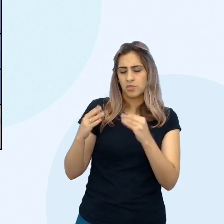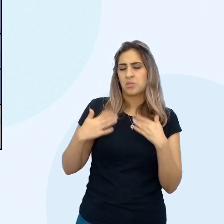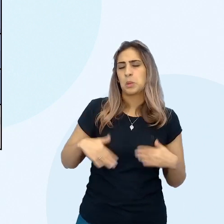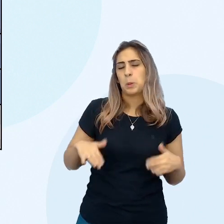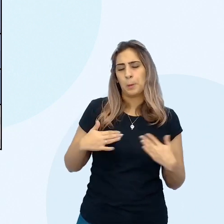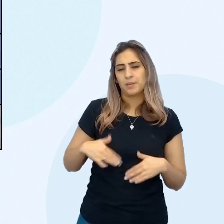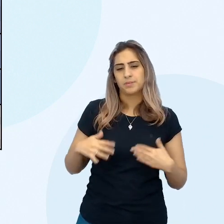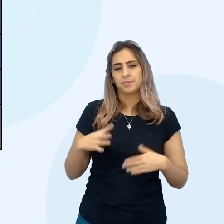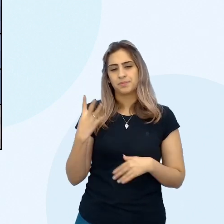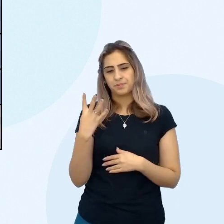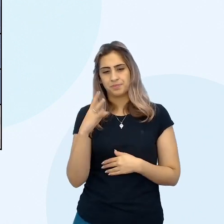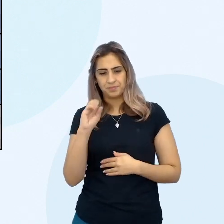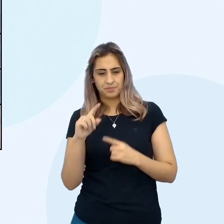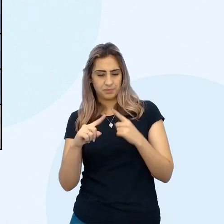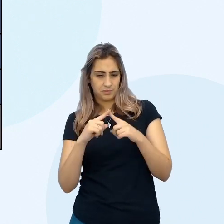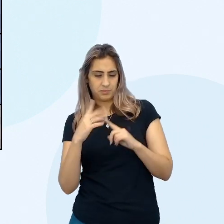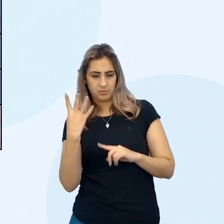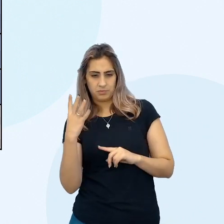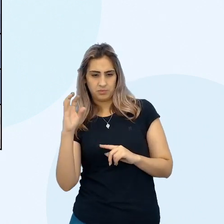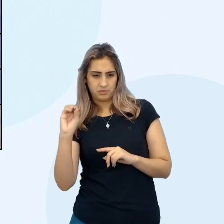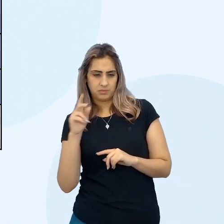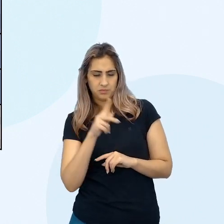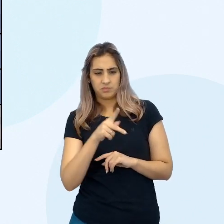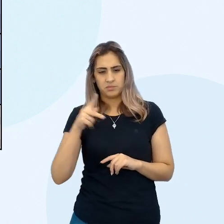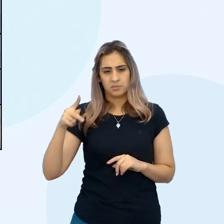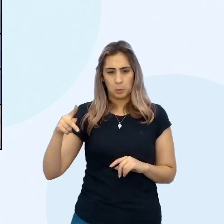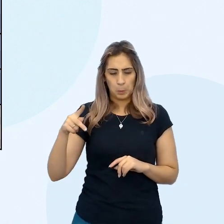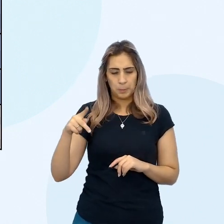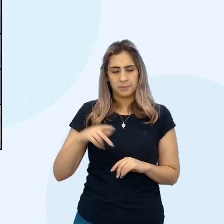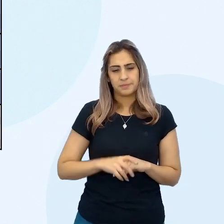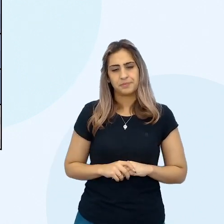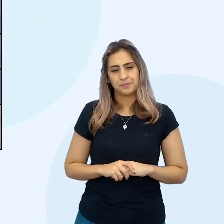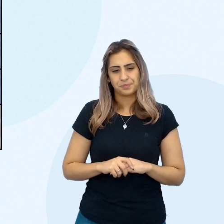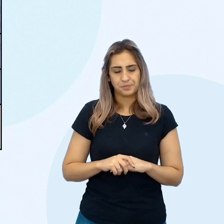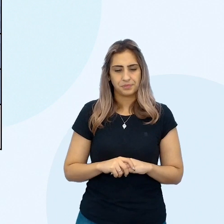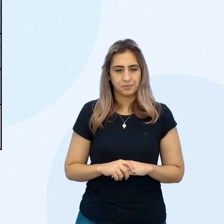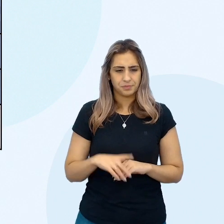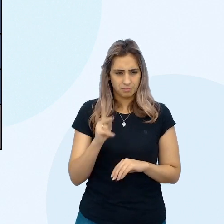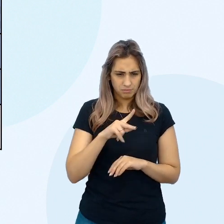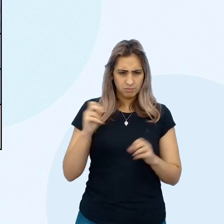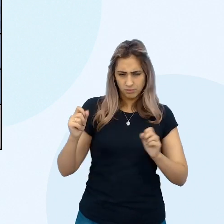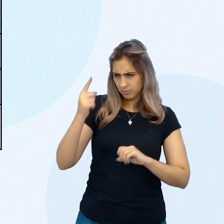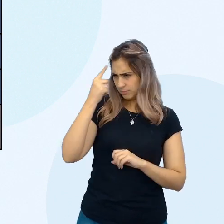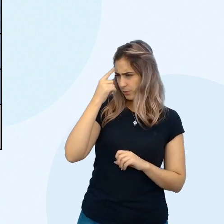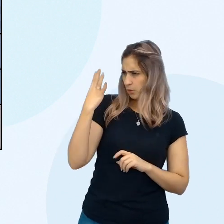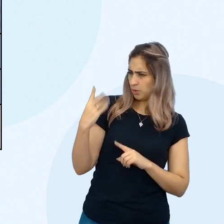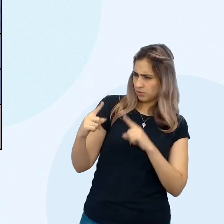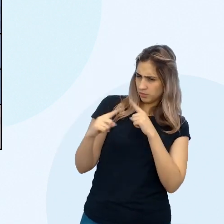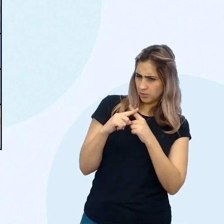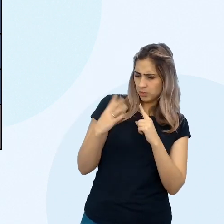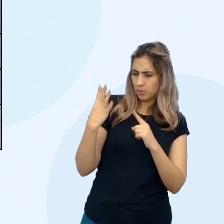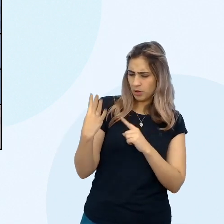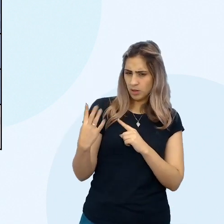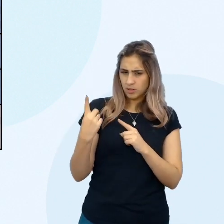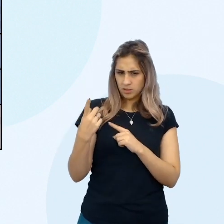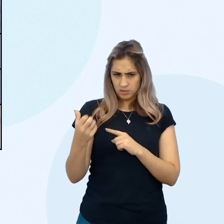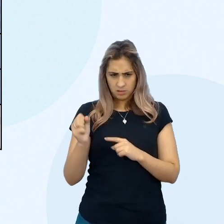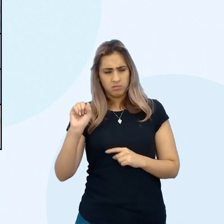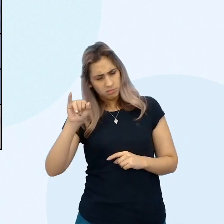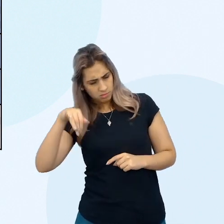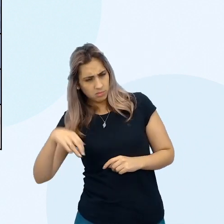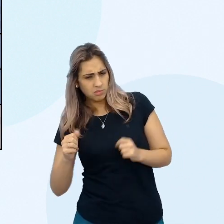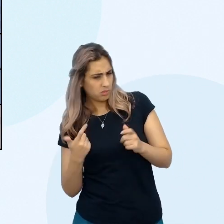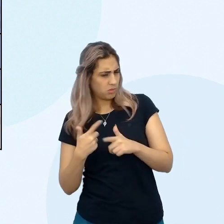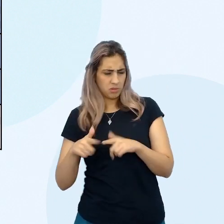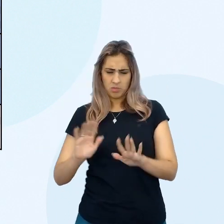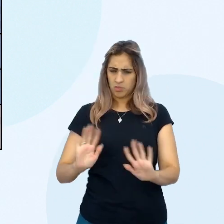Vai fazer 40 vezes 40, né? E aí a gente vai chegar nos 1.600. Ah, professor, posso pensar no 4 vezes 4, 16? Pode, não tem